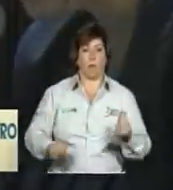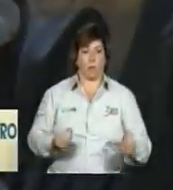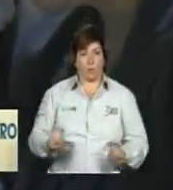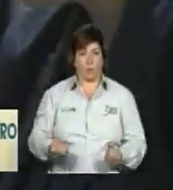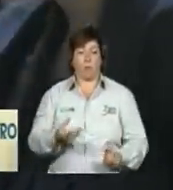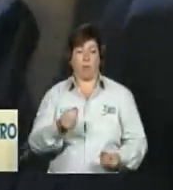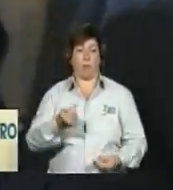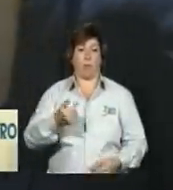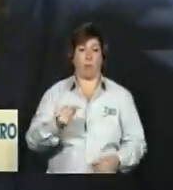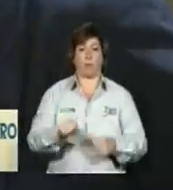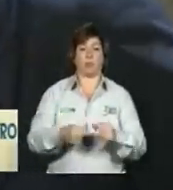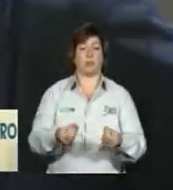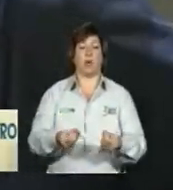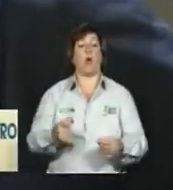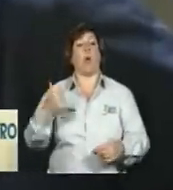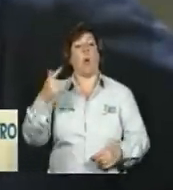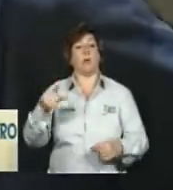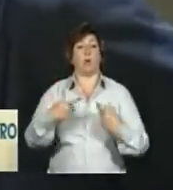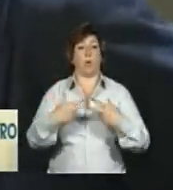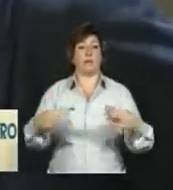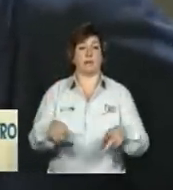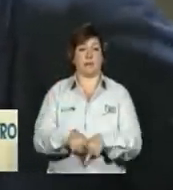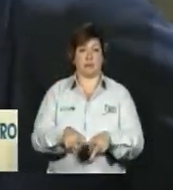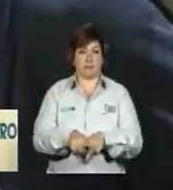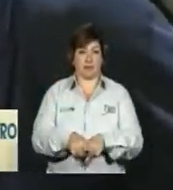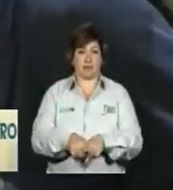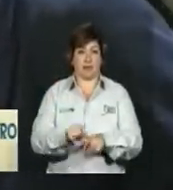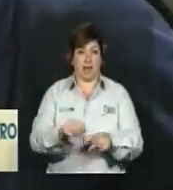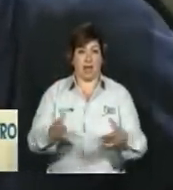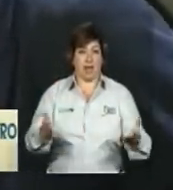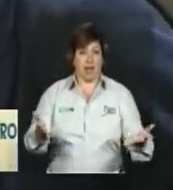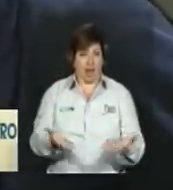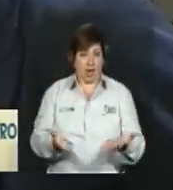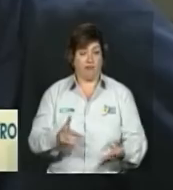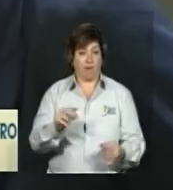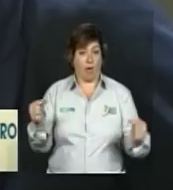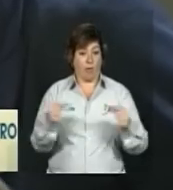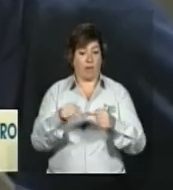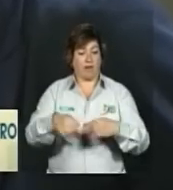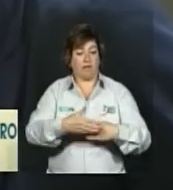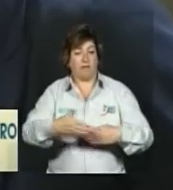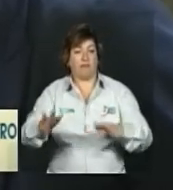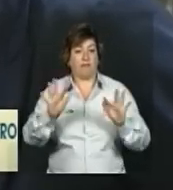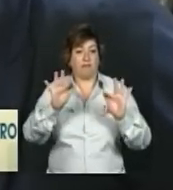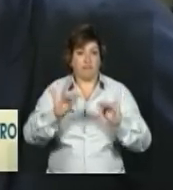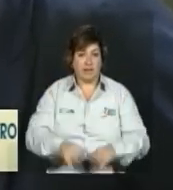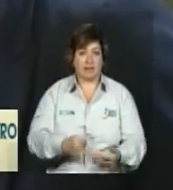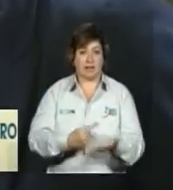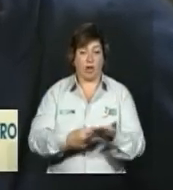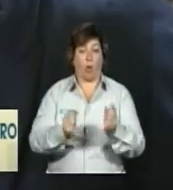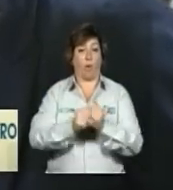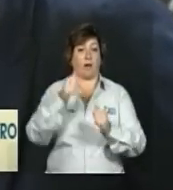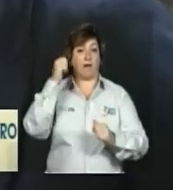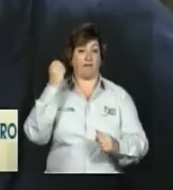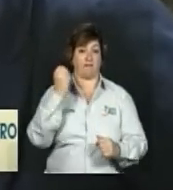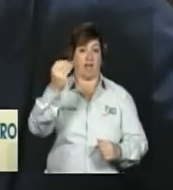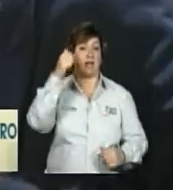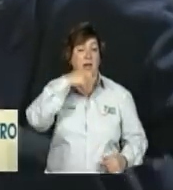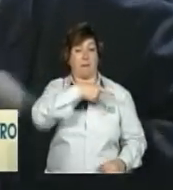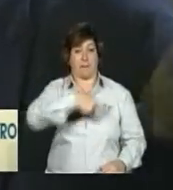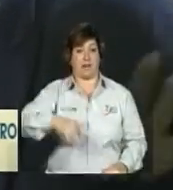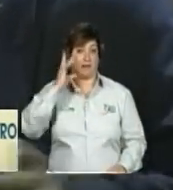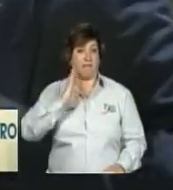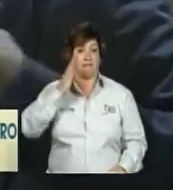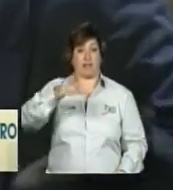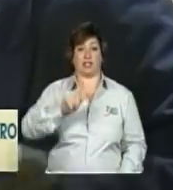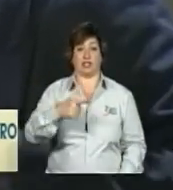pouco. E outra questão, agora vai coincidir esta fase final da negociação com uma viagem da presidenta ao G20, que vai